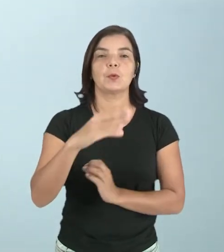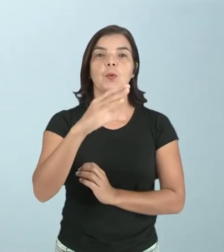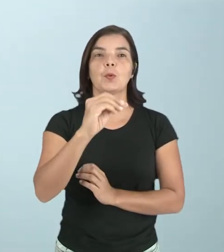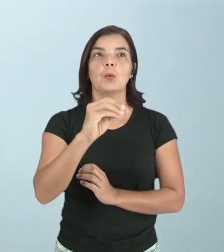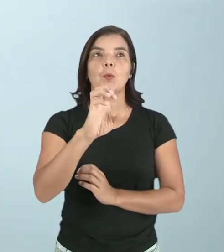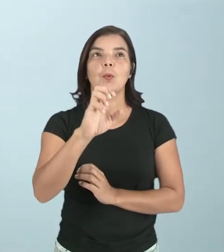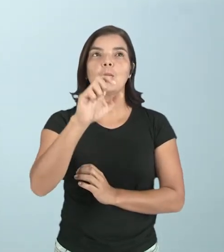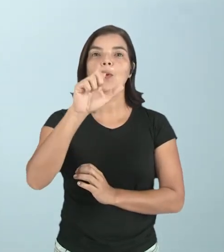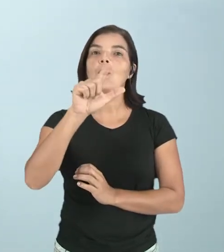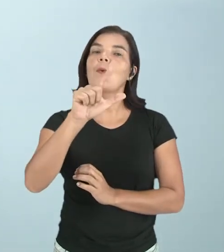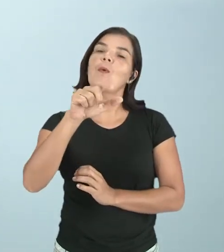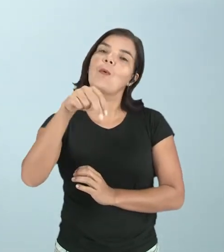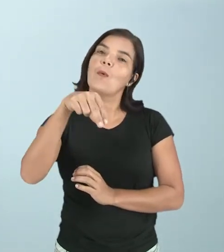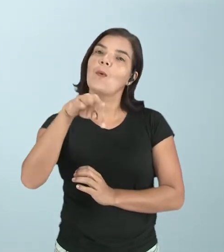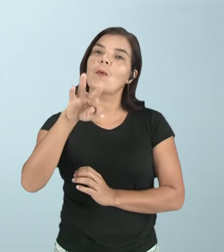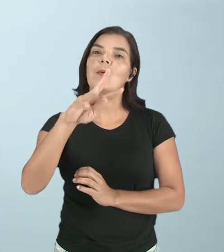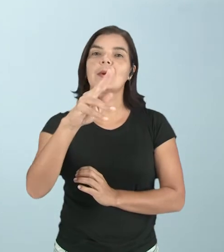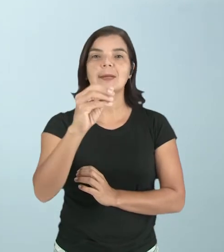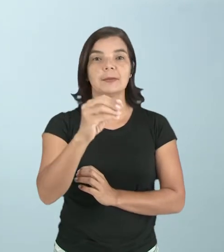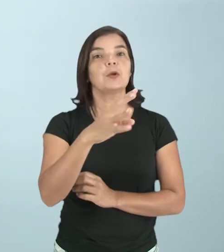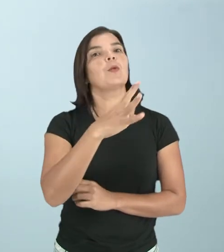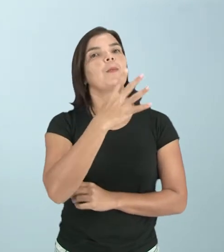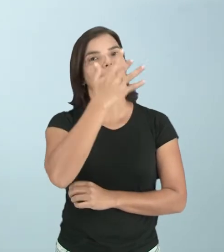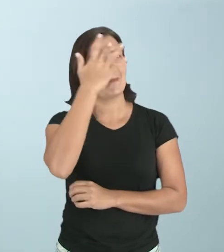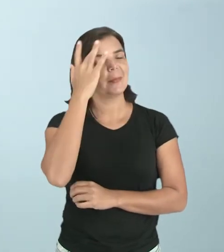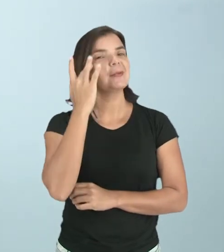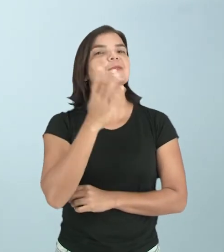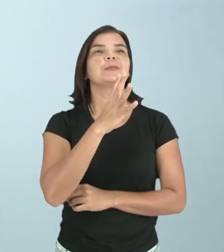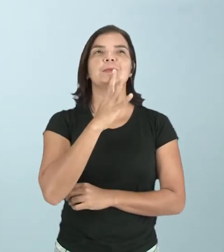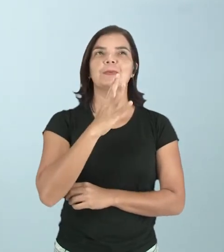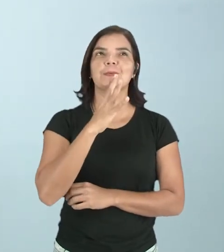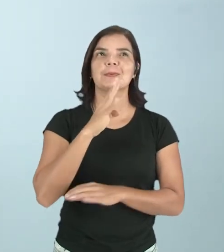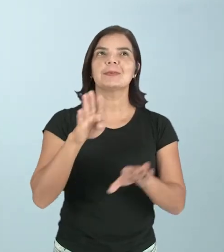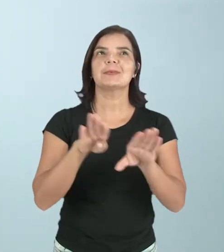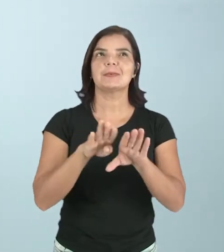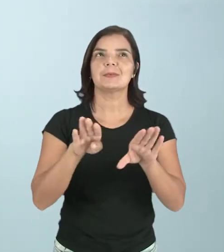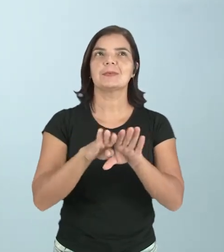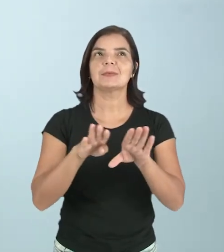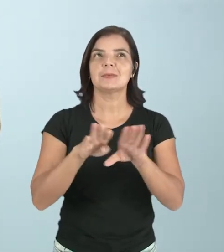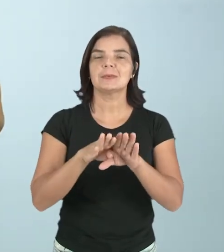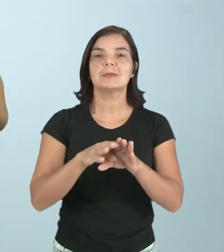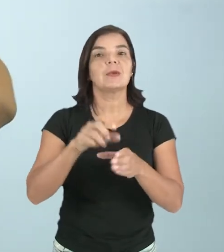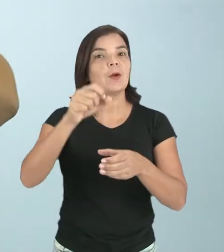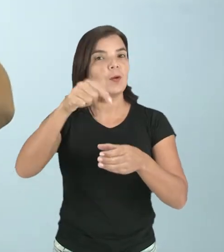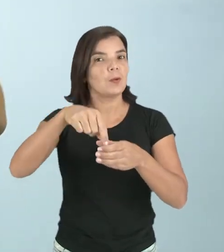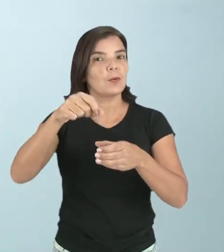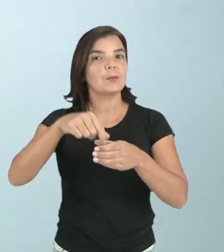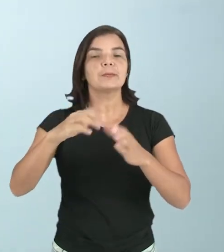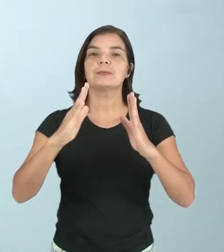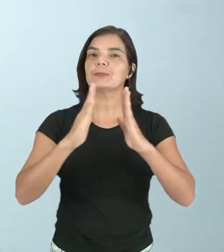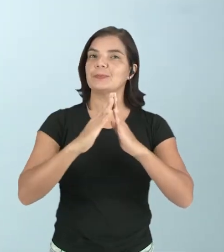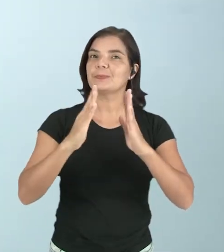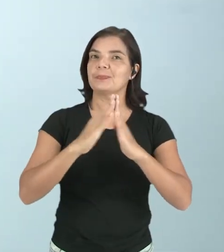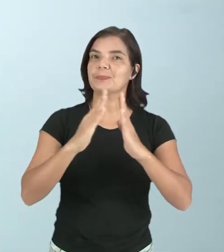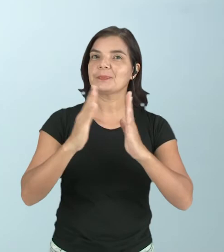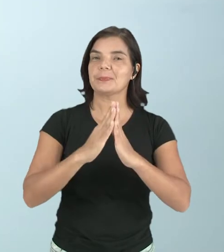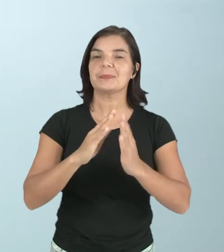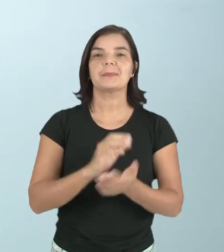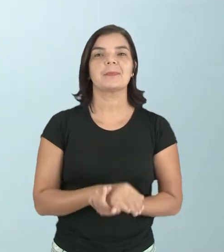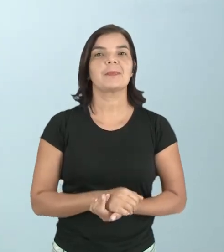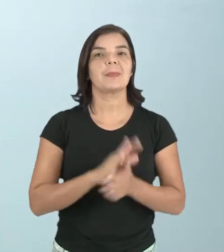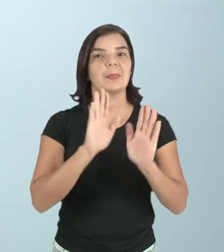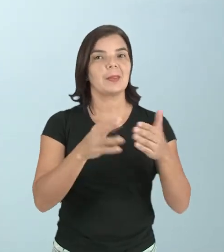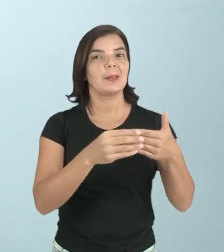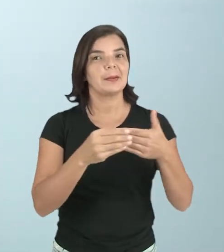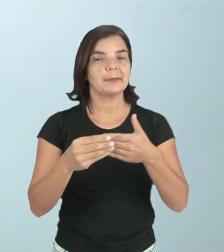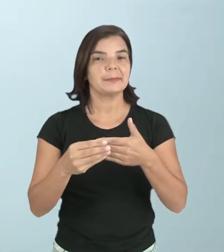coentro. Muita gente conhece, não é? Muita gente cultiva em casa. Então, eu